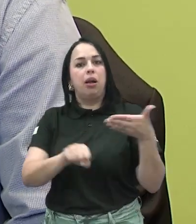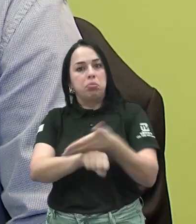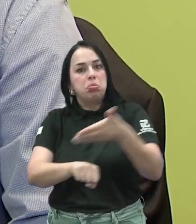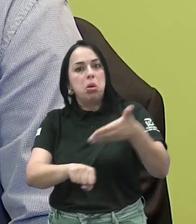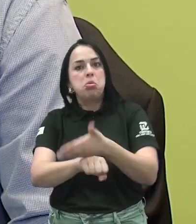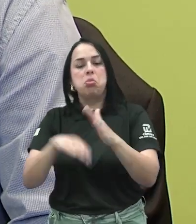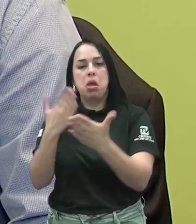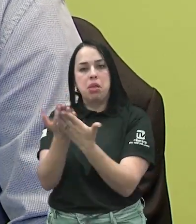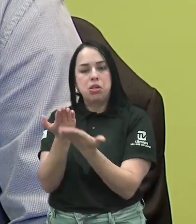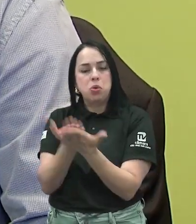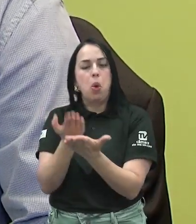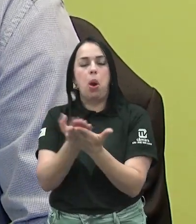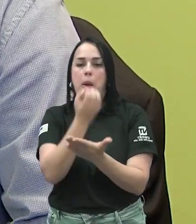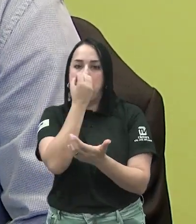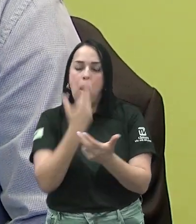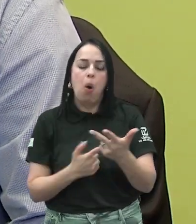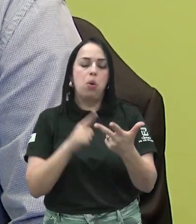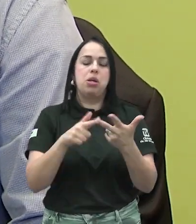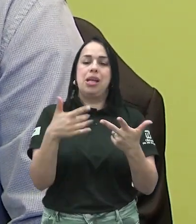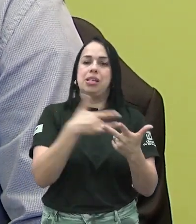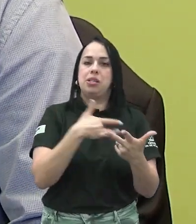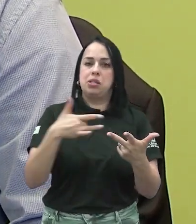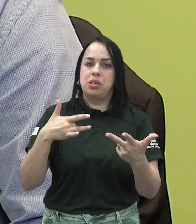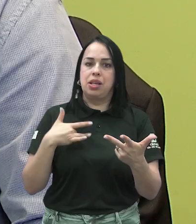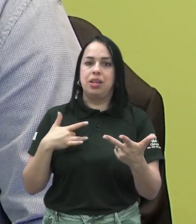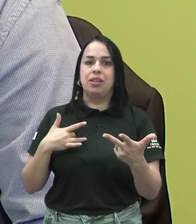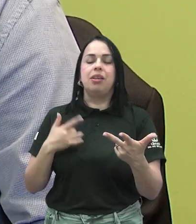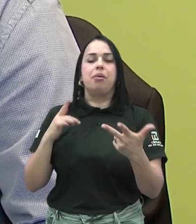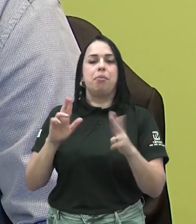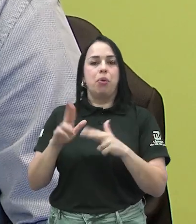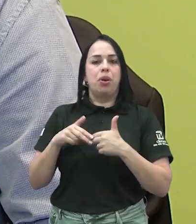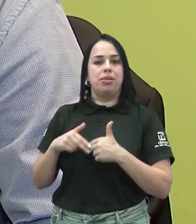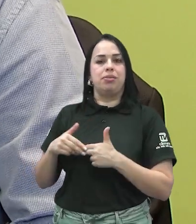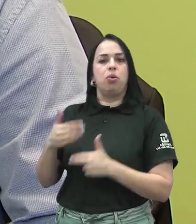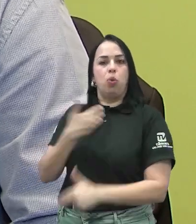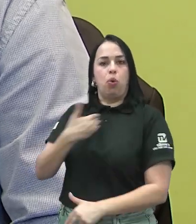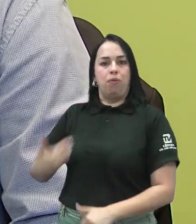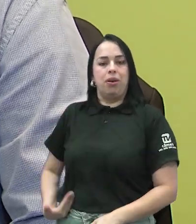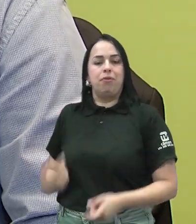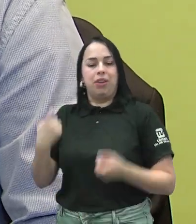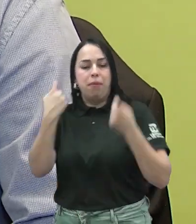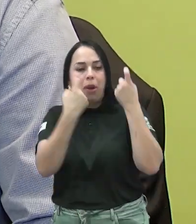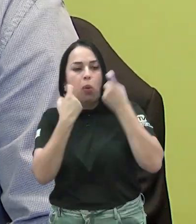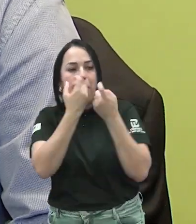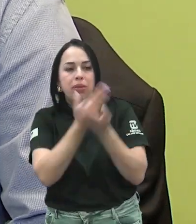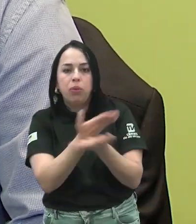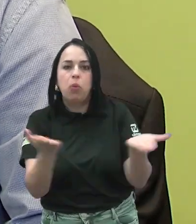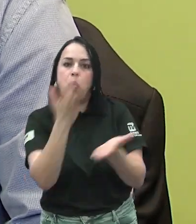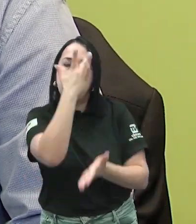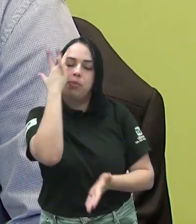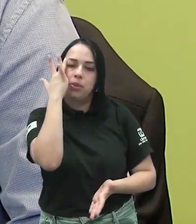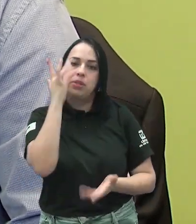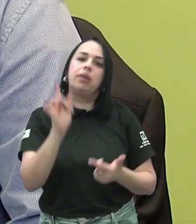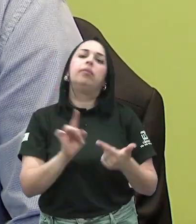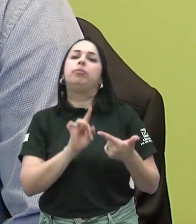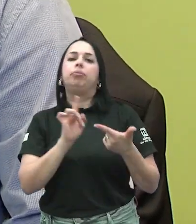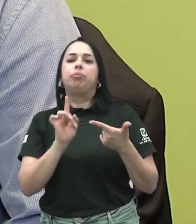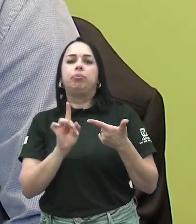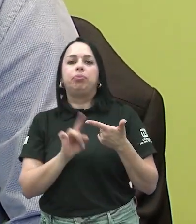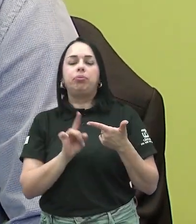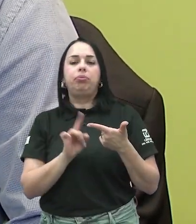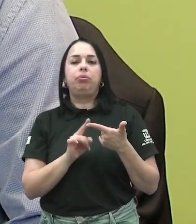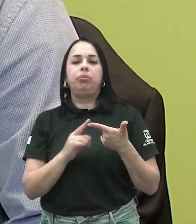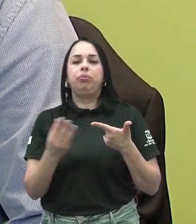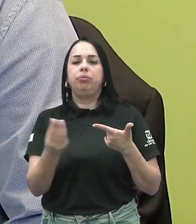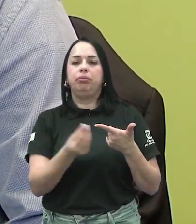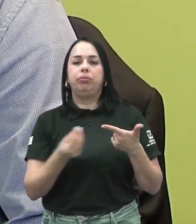têm acesso à escola, à saúde, enfim, são as preocupações que o município tem para com quem mora aqui. Outros, a gente